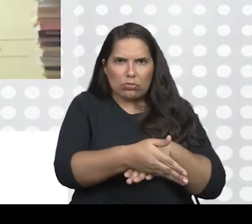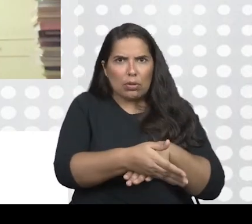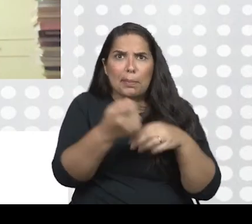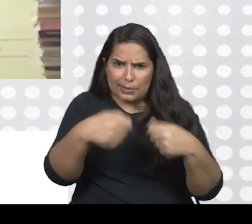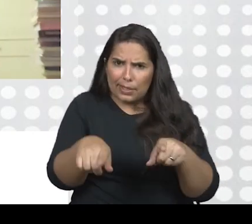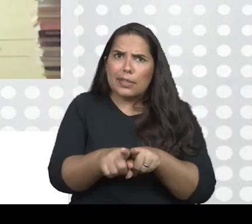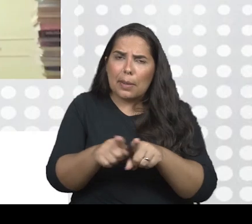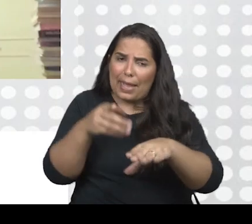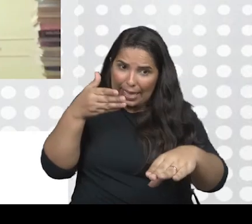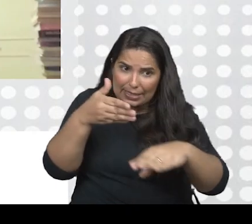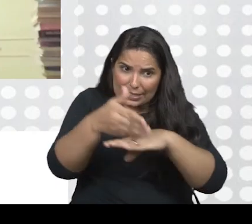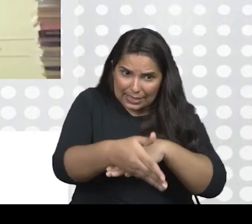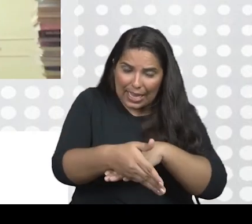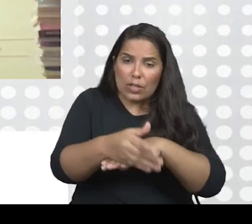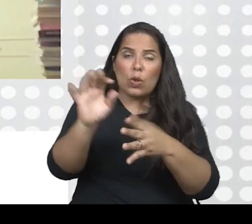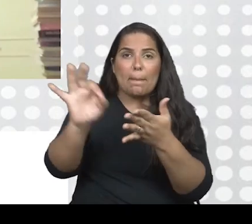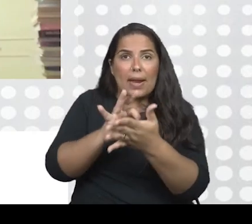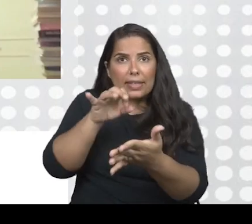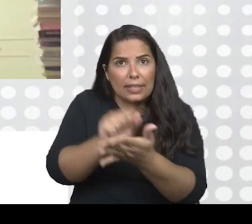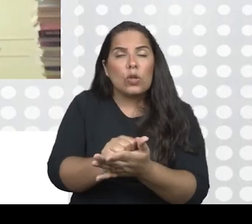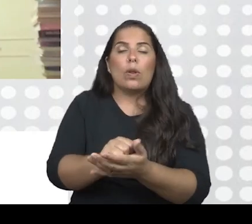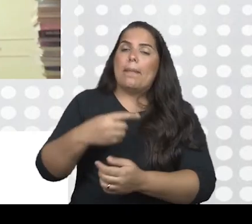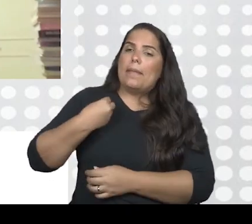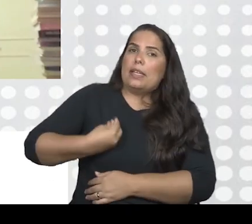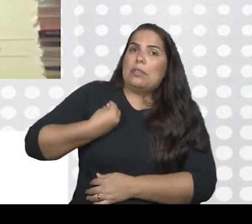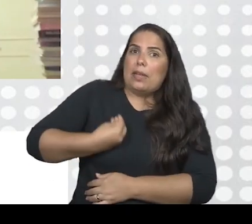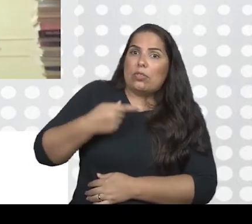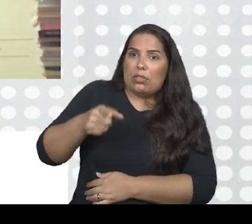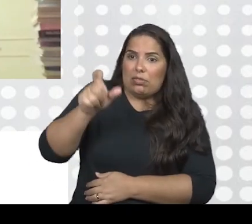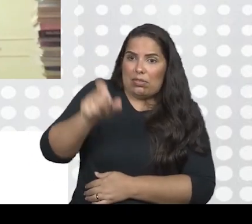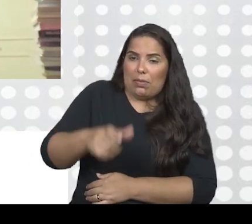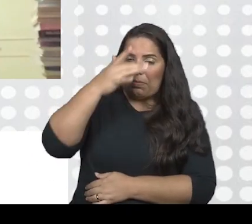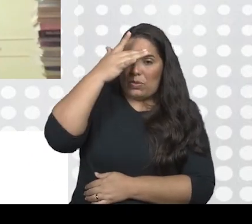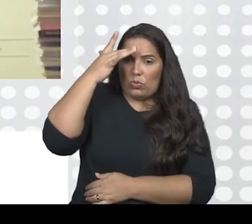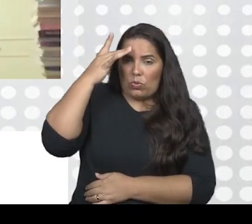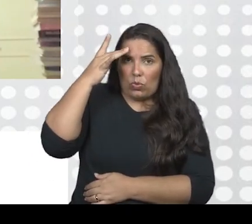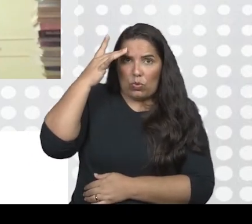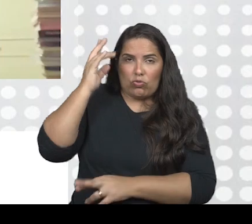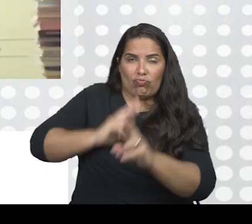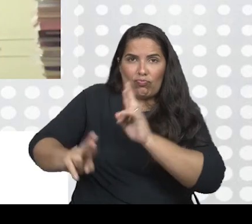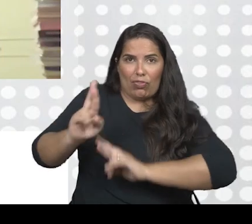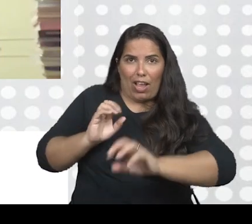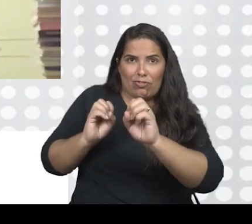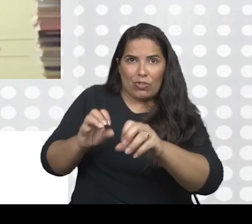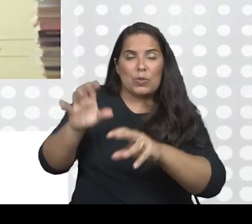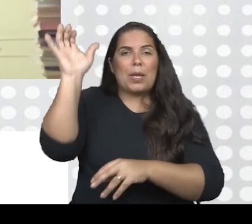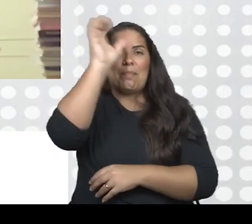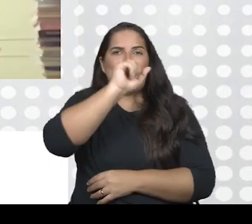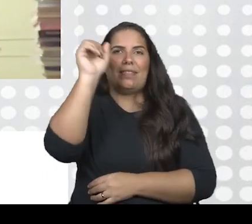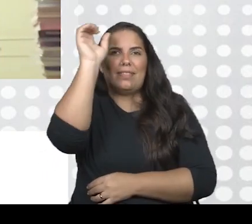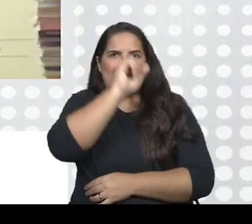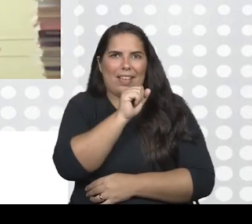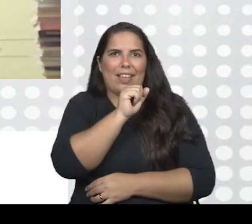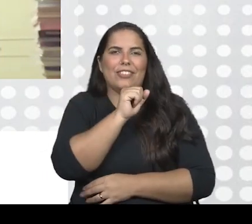preciso garantir o acesso via matrícula, a participação desse sujeito nas relações de ensino,